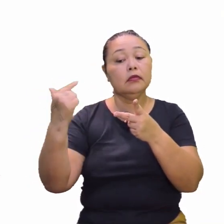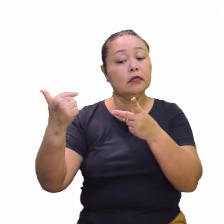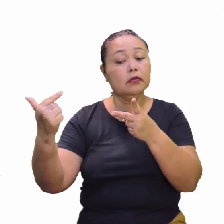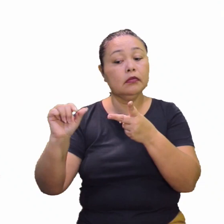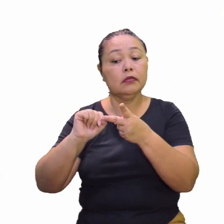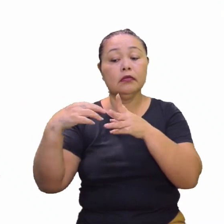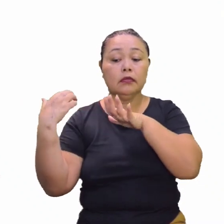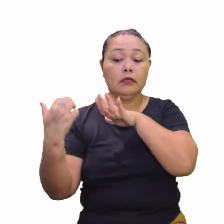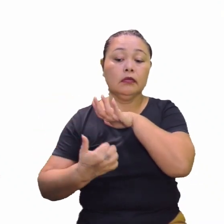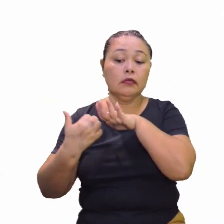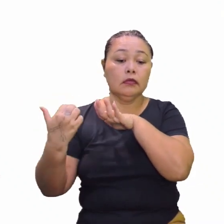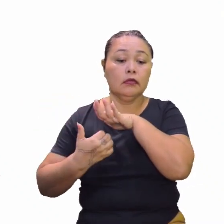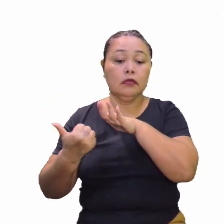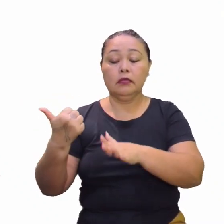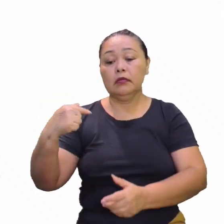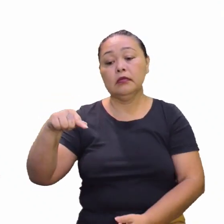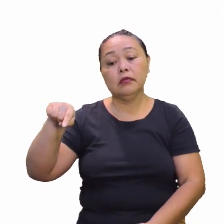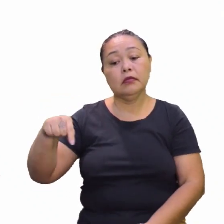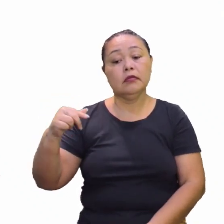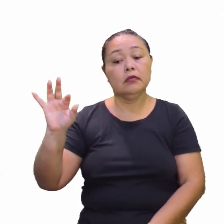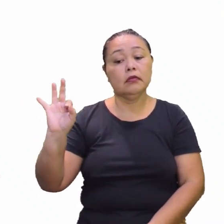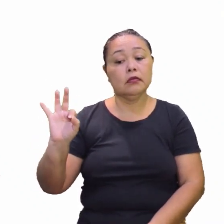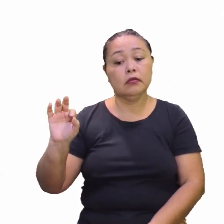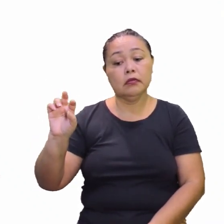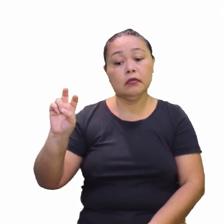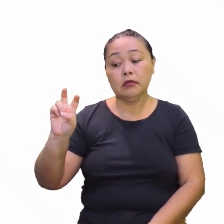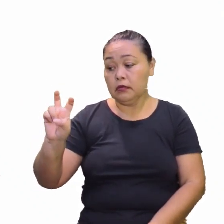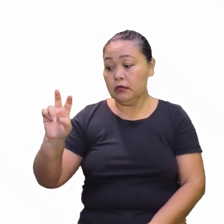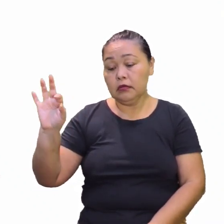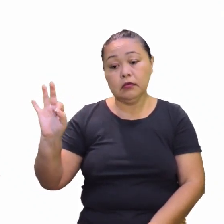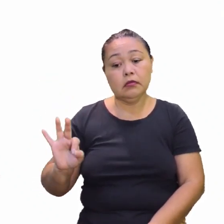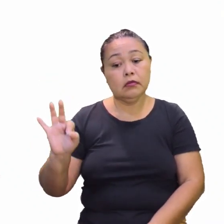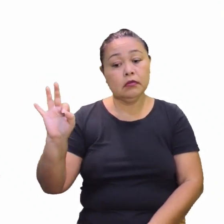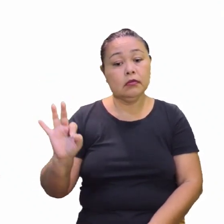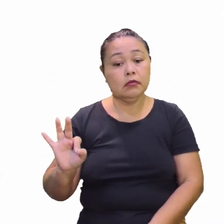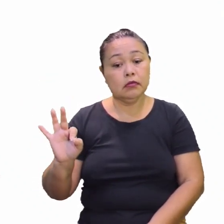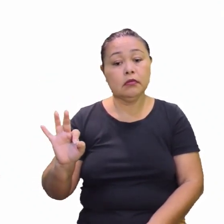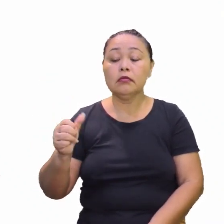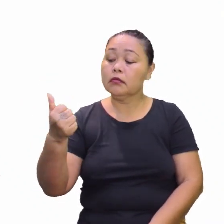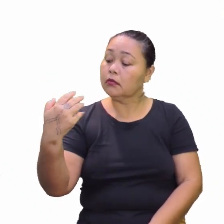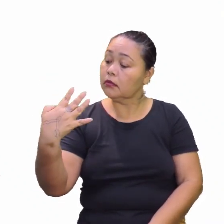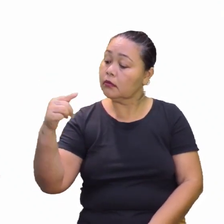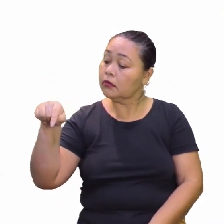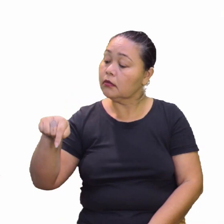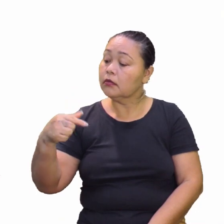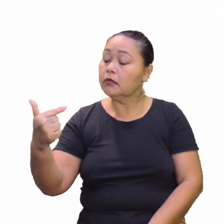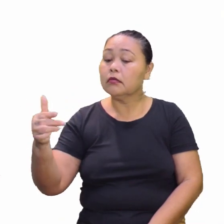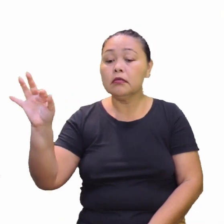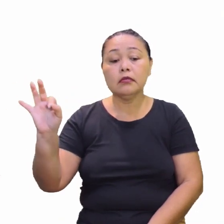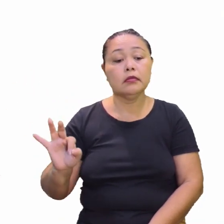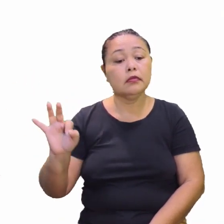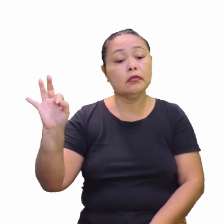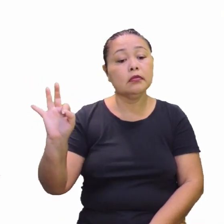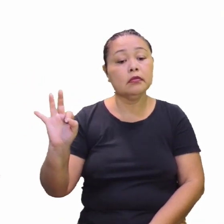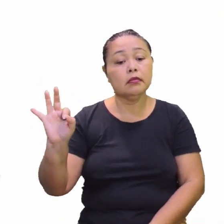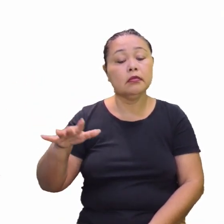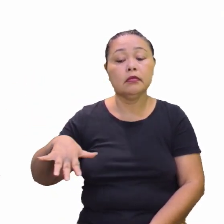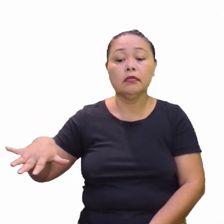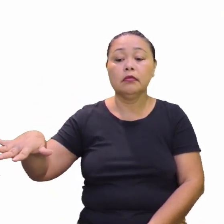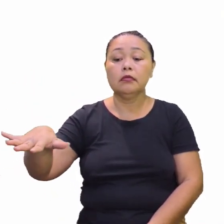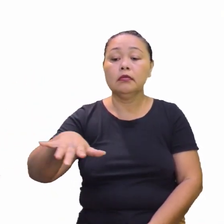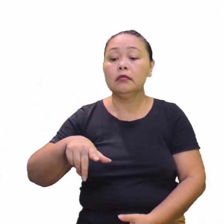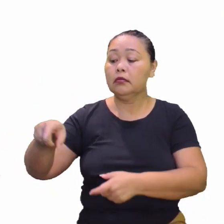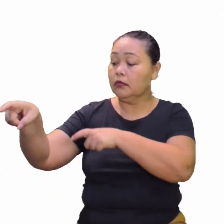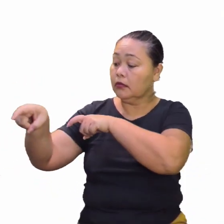a indústria, com 17,5%. E 14,2%, na terceira posição, nós temos